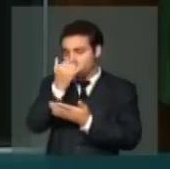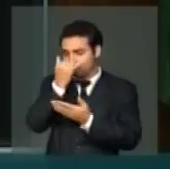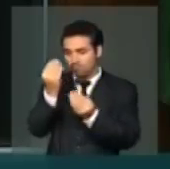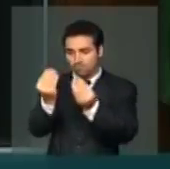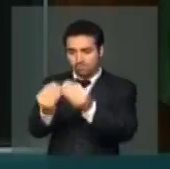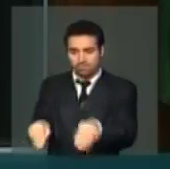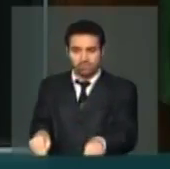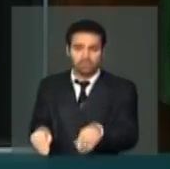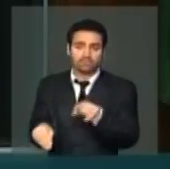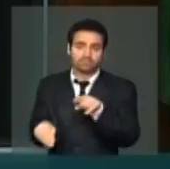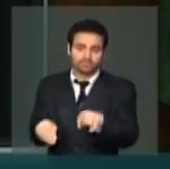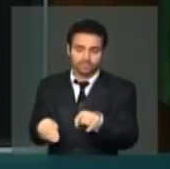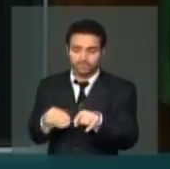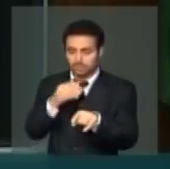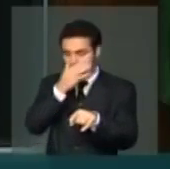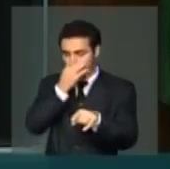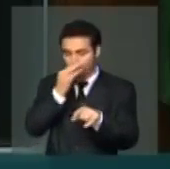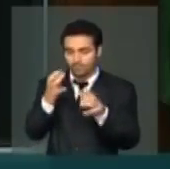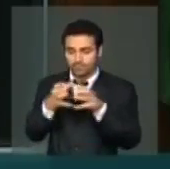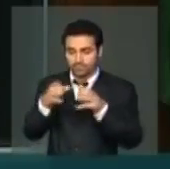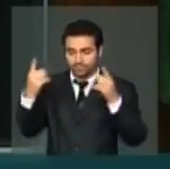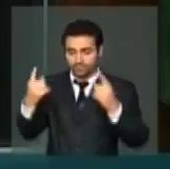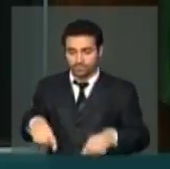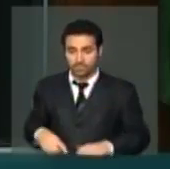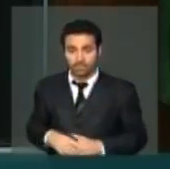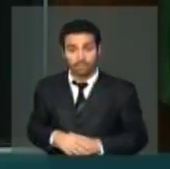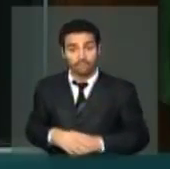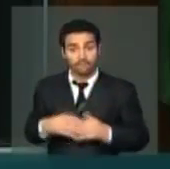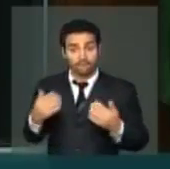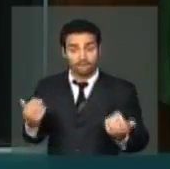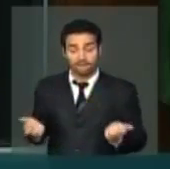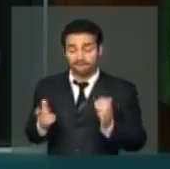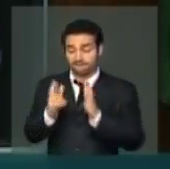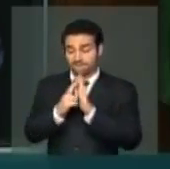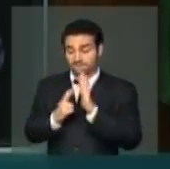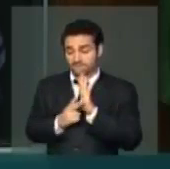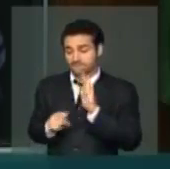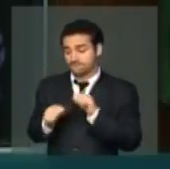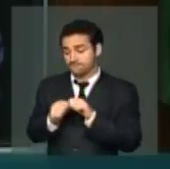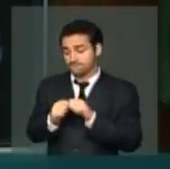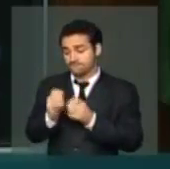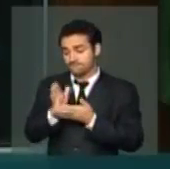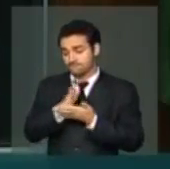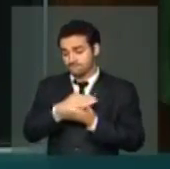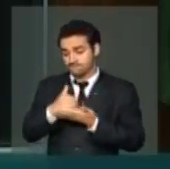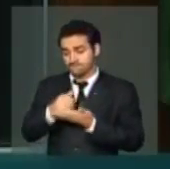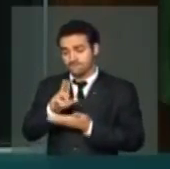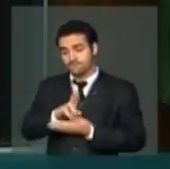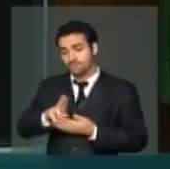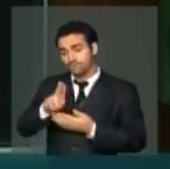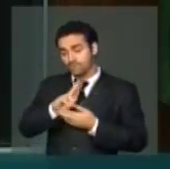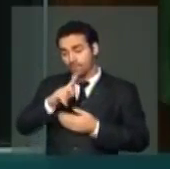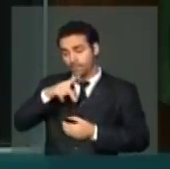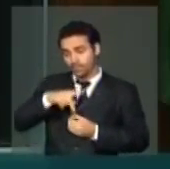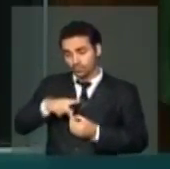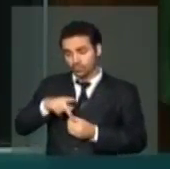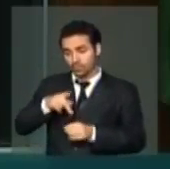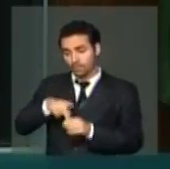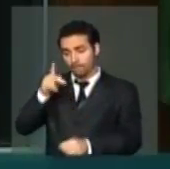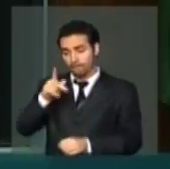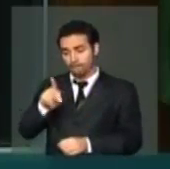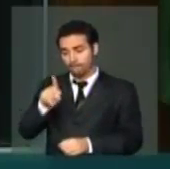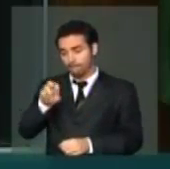mesmo entreguista, da oposição. O regime de partilha para exploração do petróleo do pré-sal tem